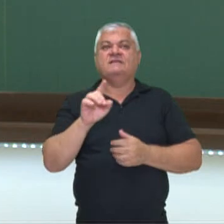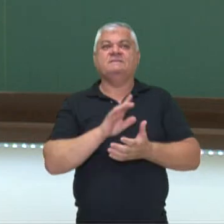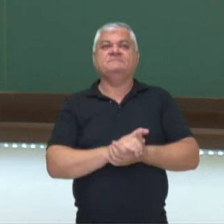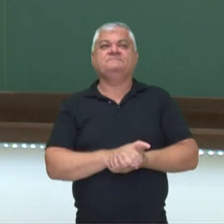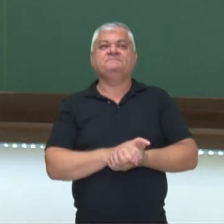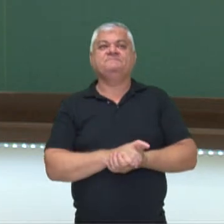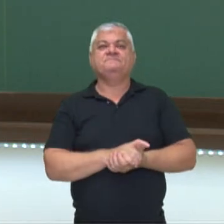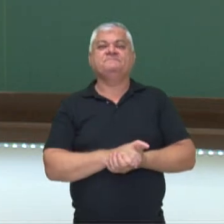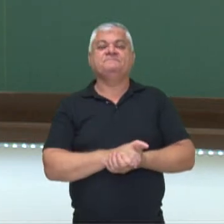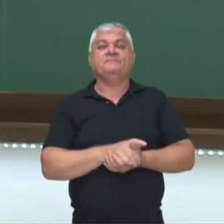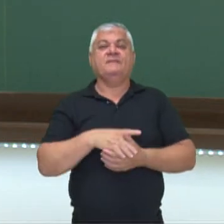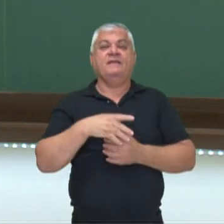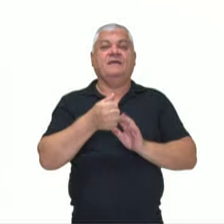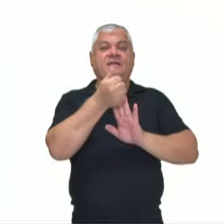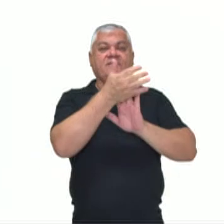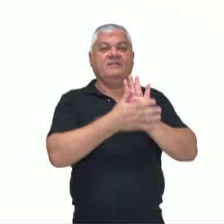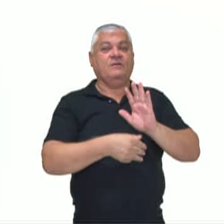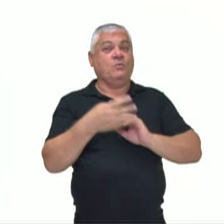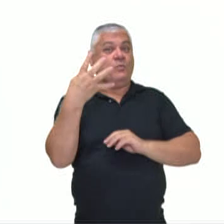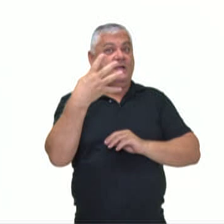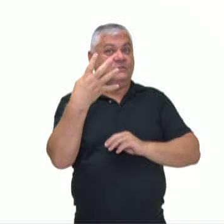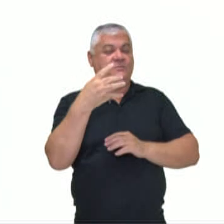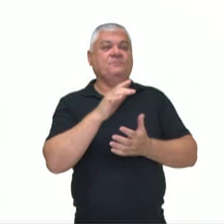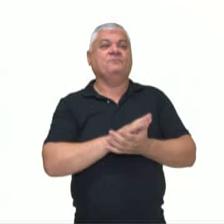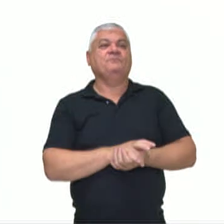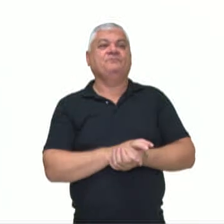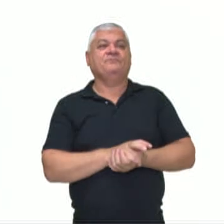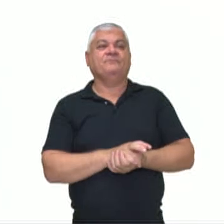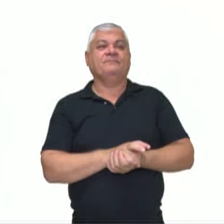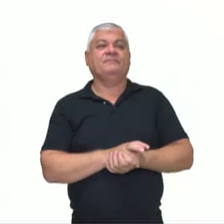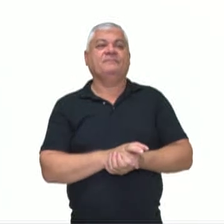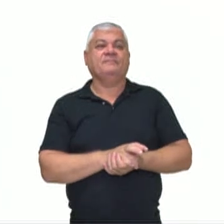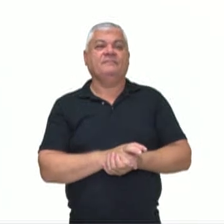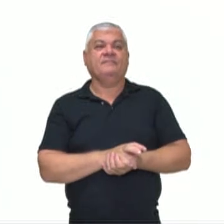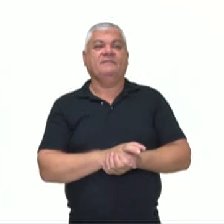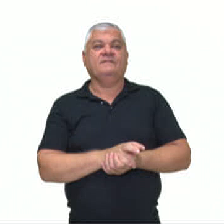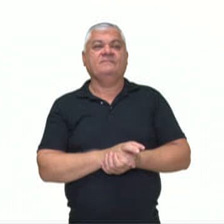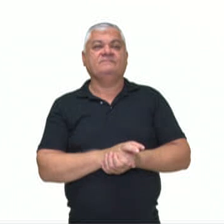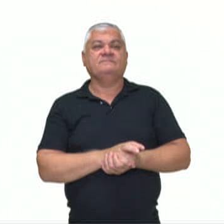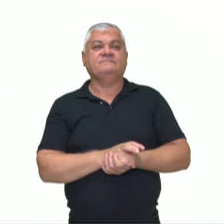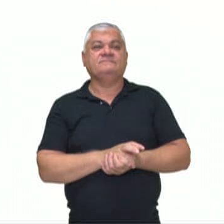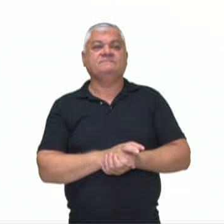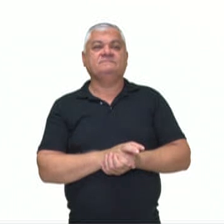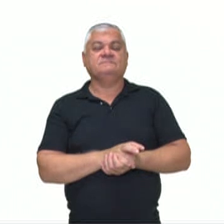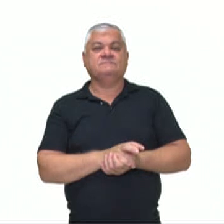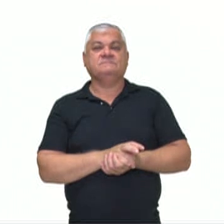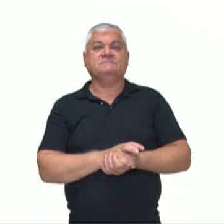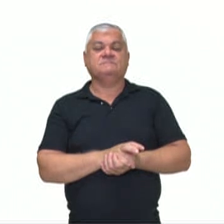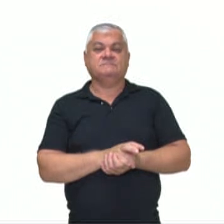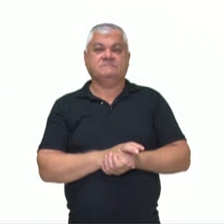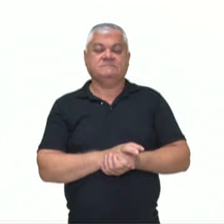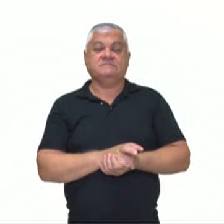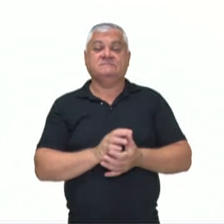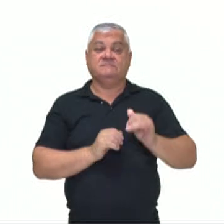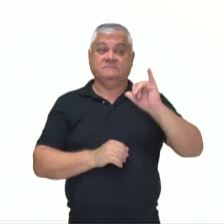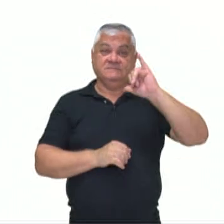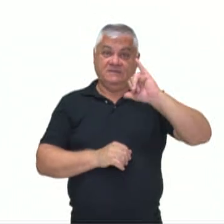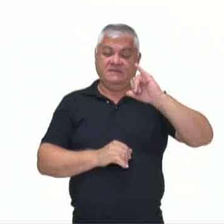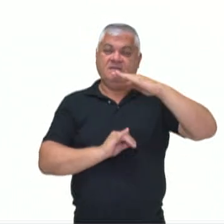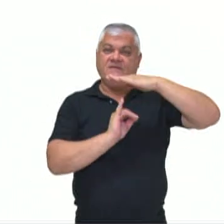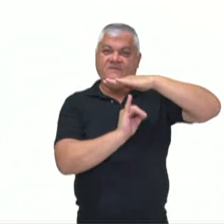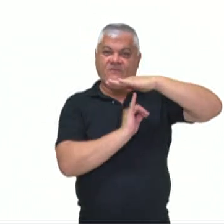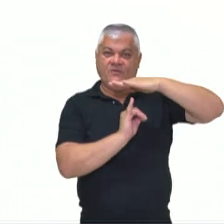vamos aí na próxima atividade 4. Escreve I para uma situação informal ou F para uma situação